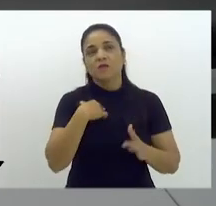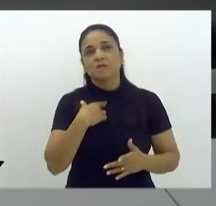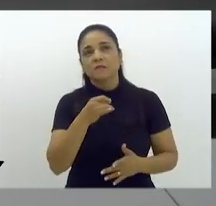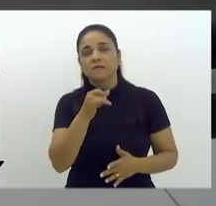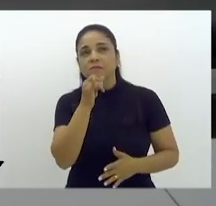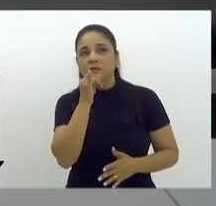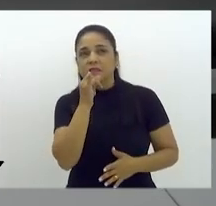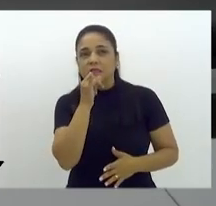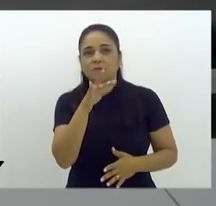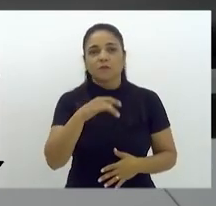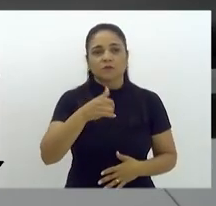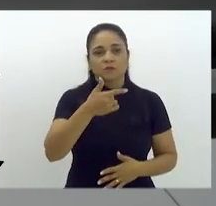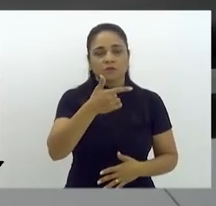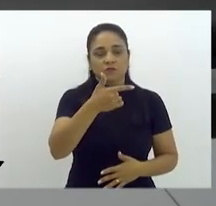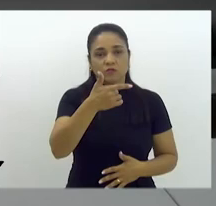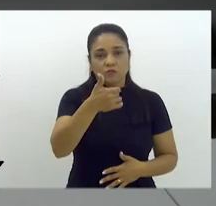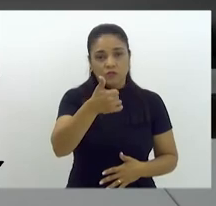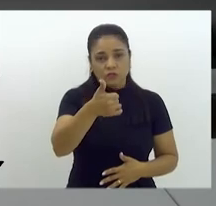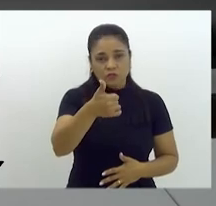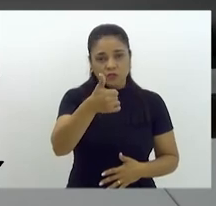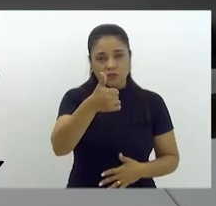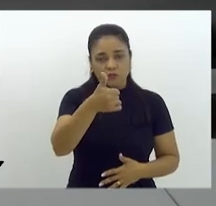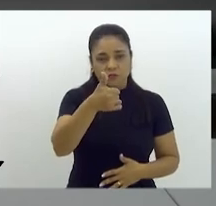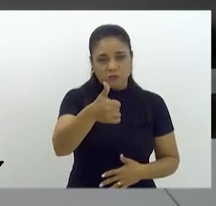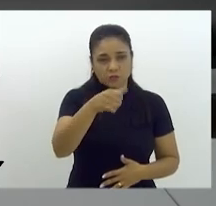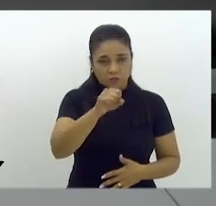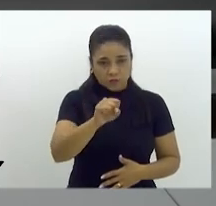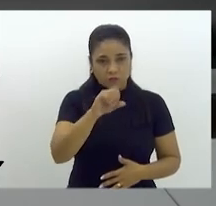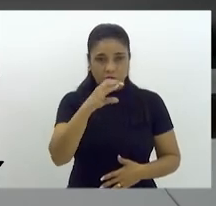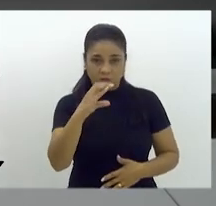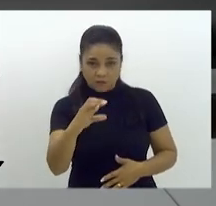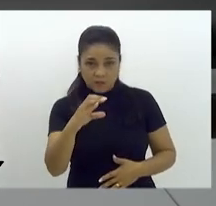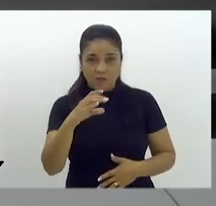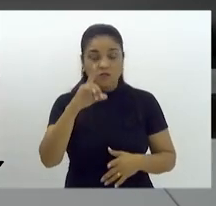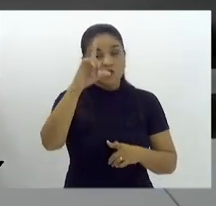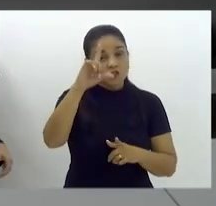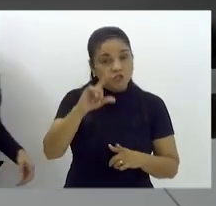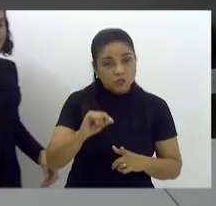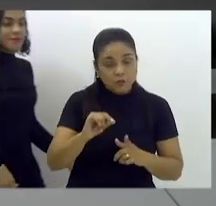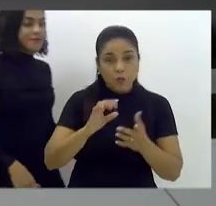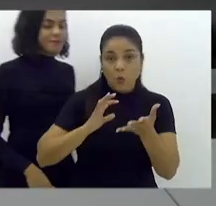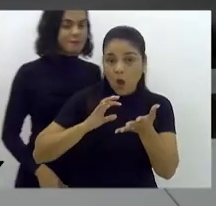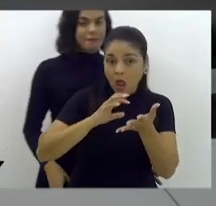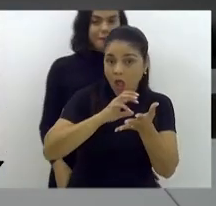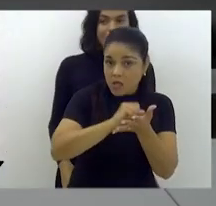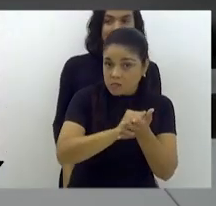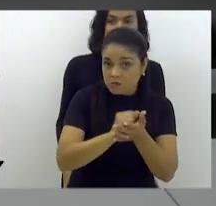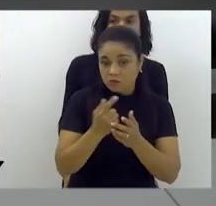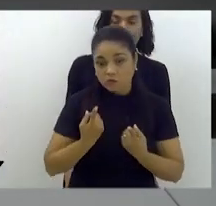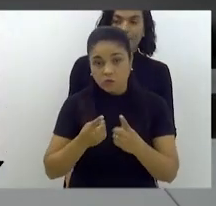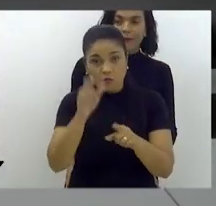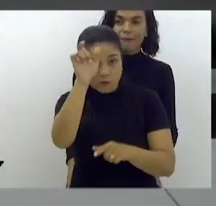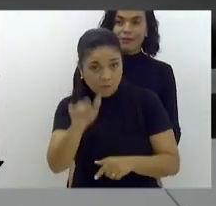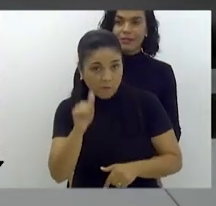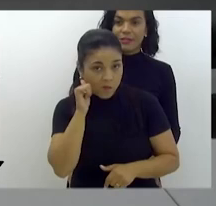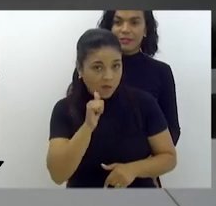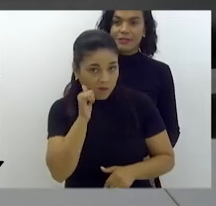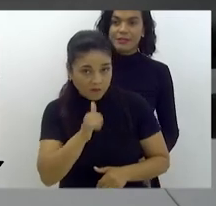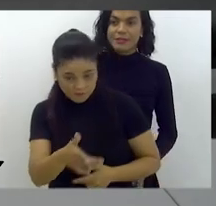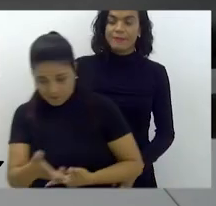C que é a exposição de imagem não deixa mulher tem diminuído os registros eu acho que as mulheres eh